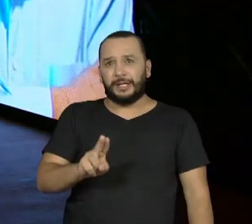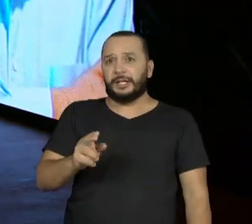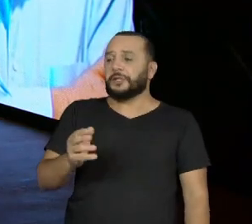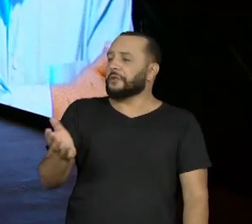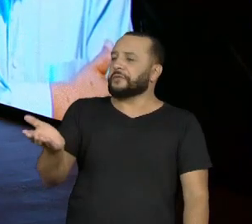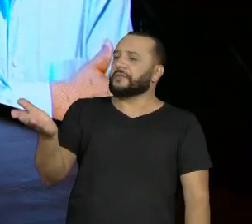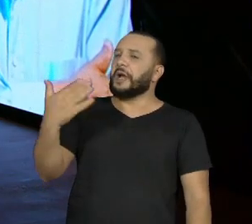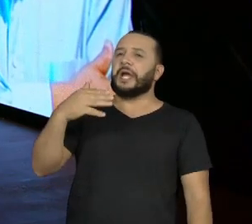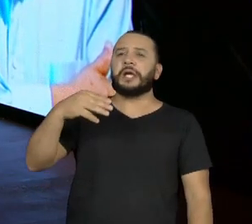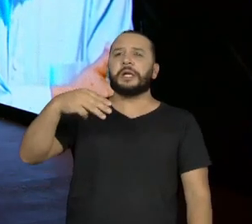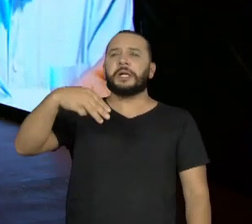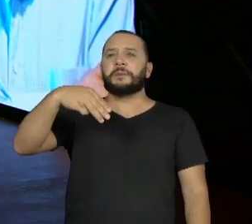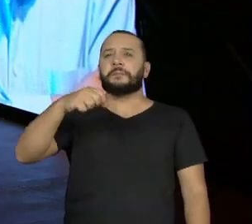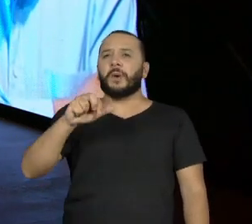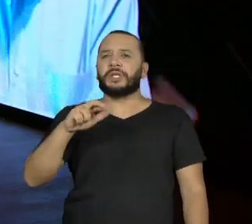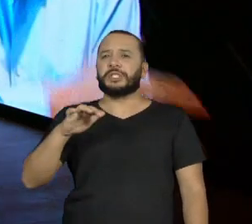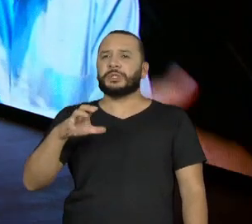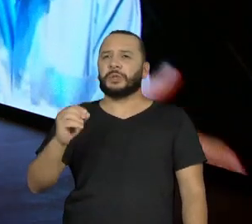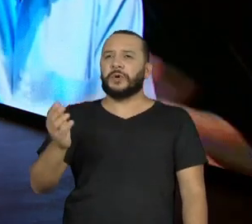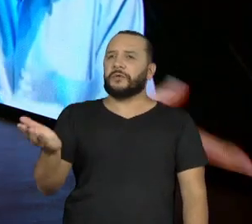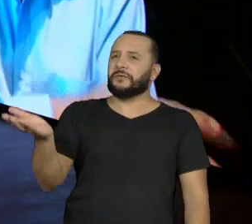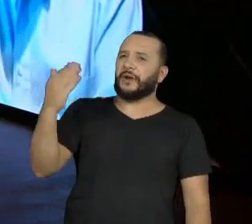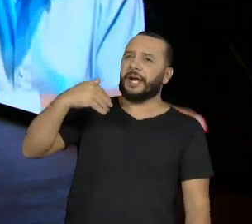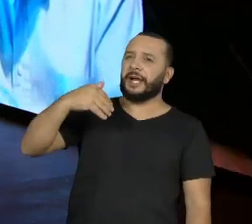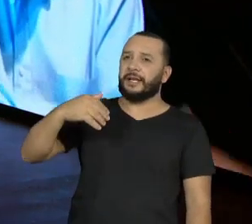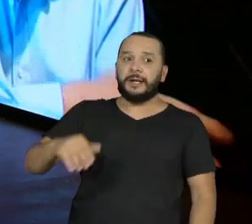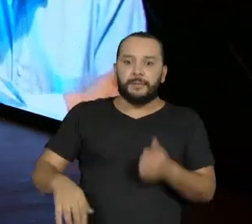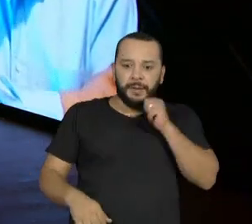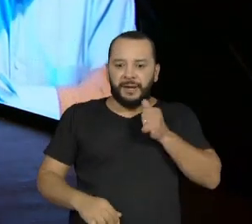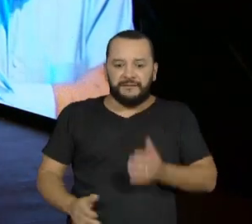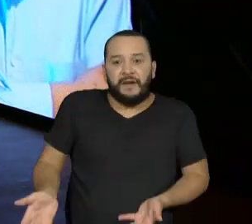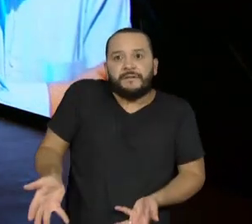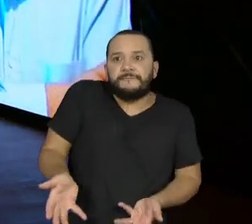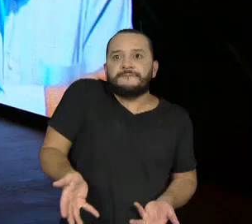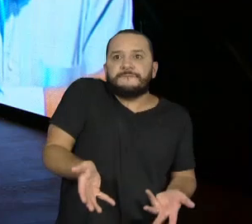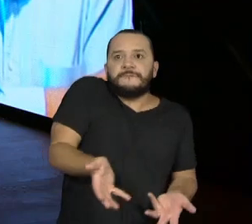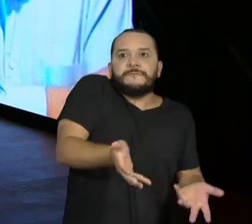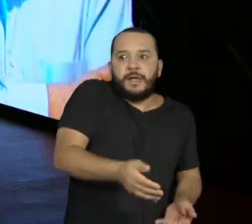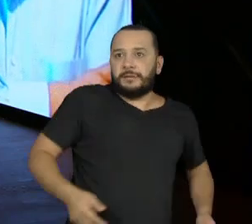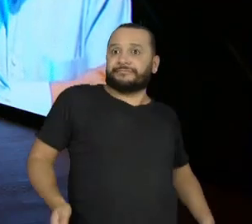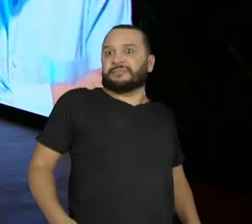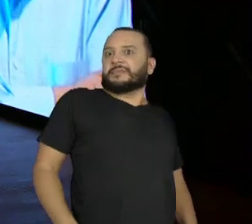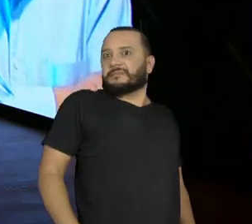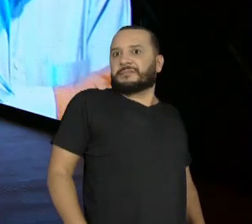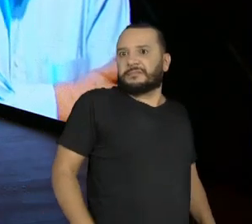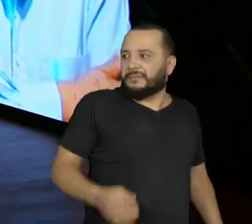Souza. Daí a minha mãe, vai, empurrou, né? Estão chamando você.